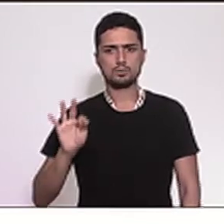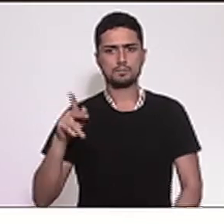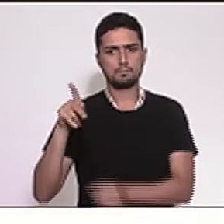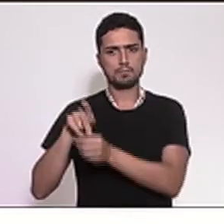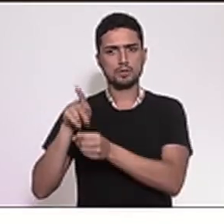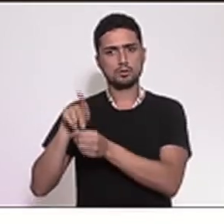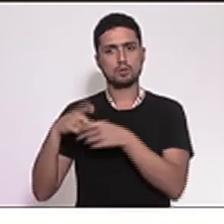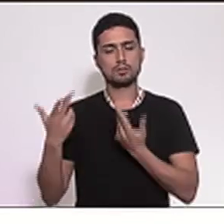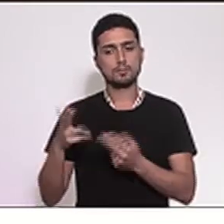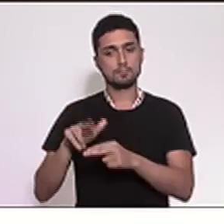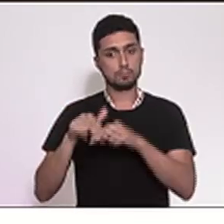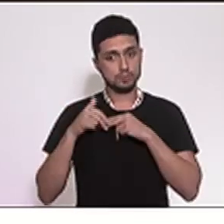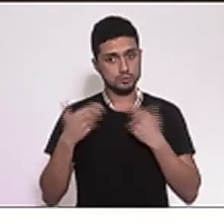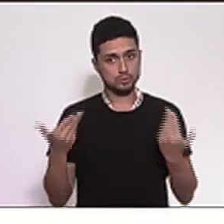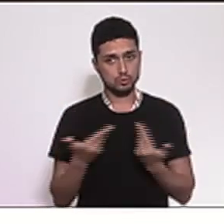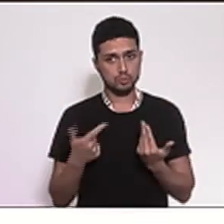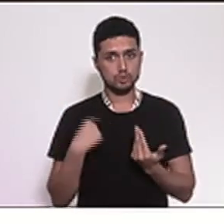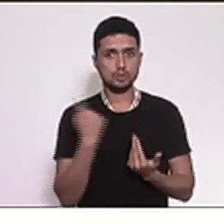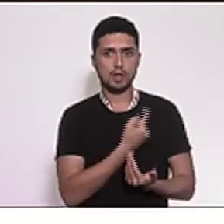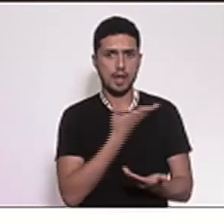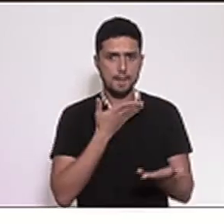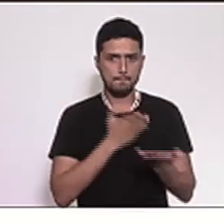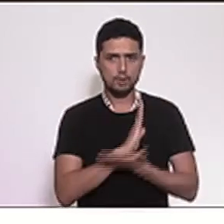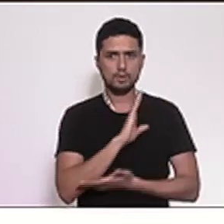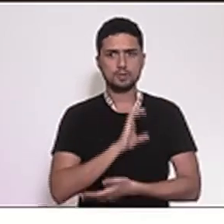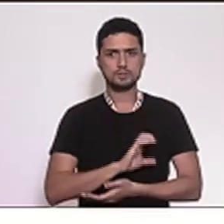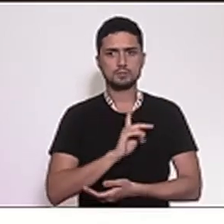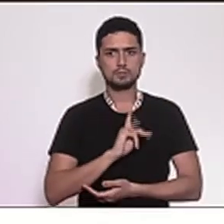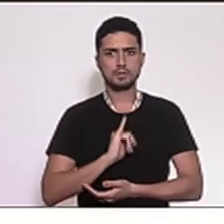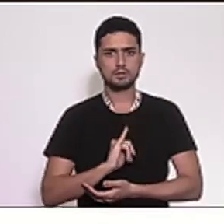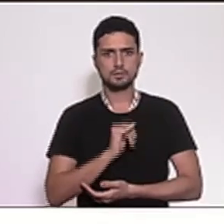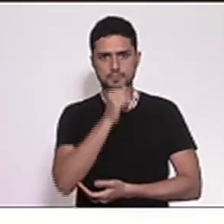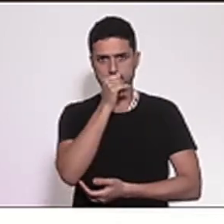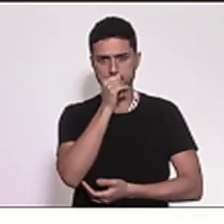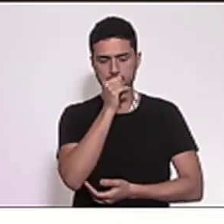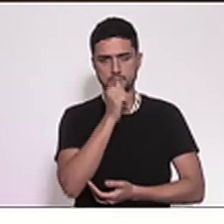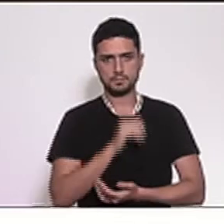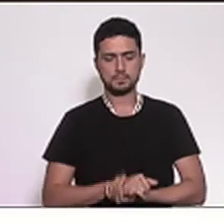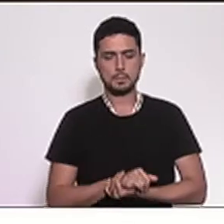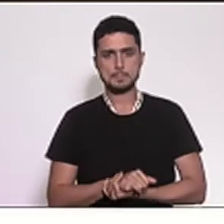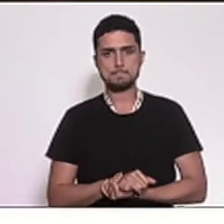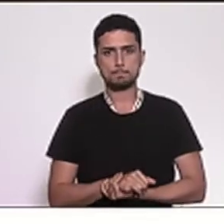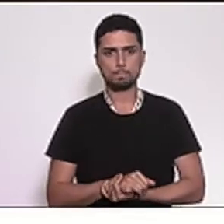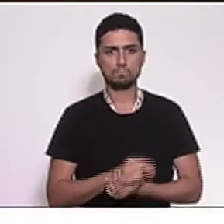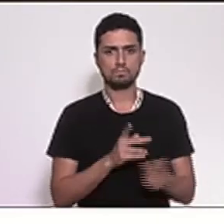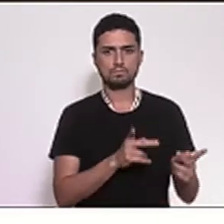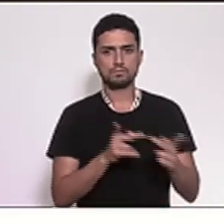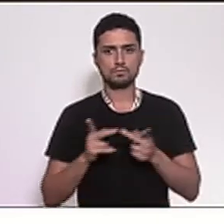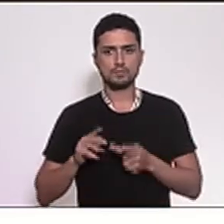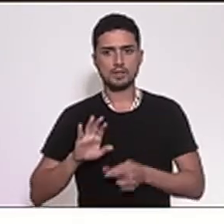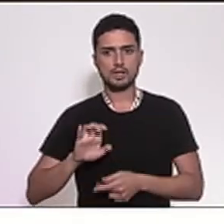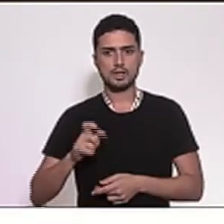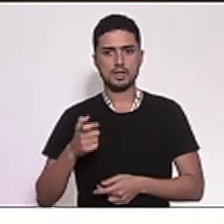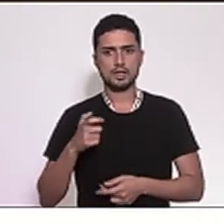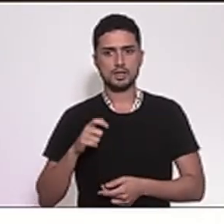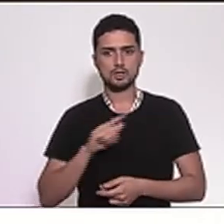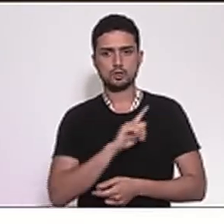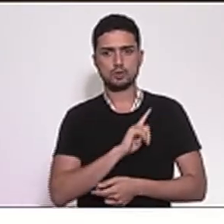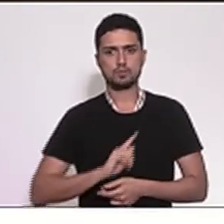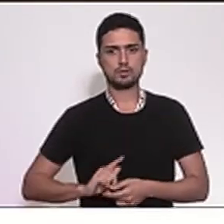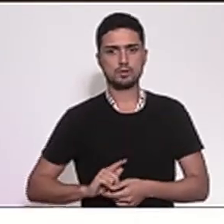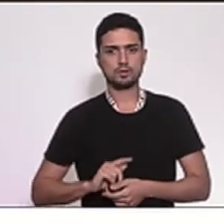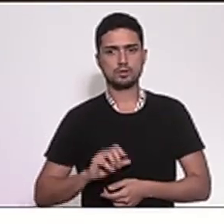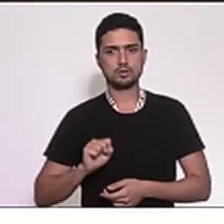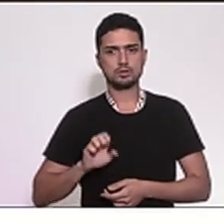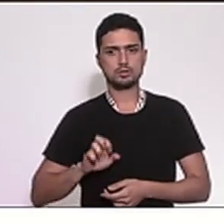isso, hoje, nós aprovamos no colegiado da CPI a convocação do ex-governador Sérgio Cabral e